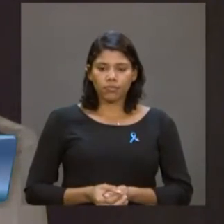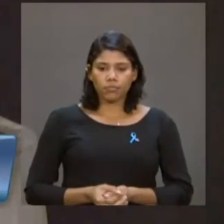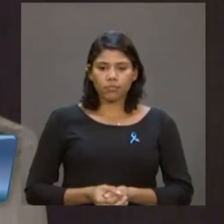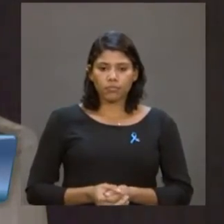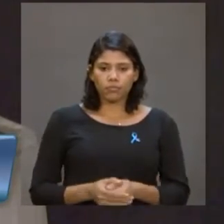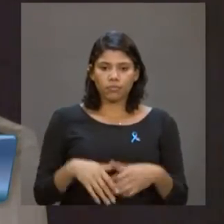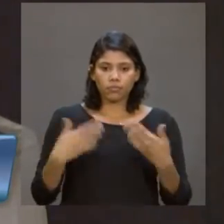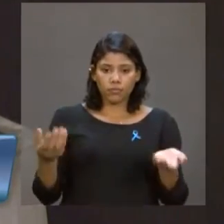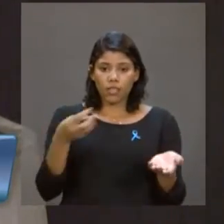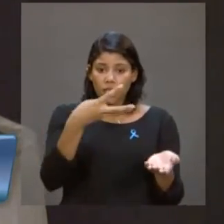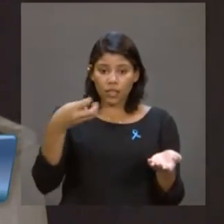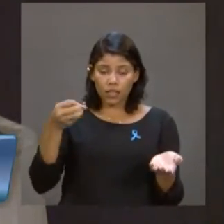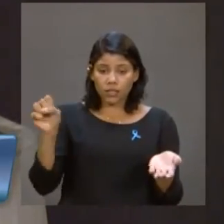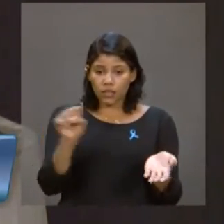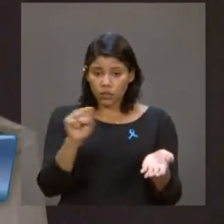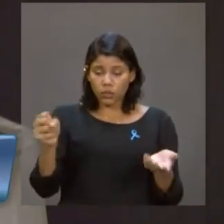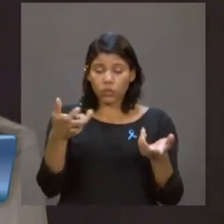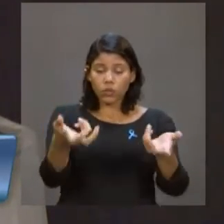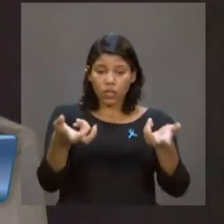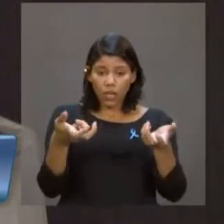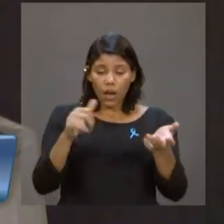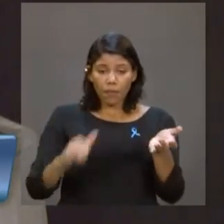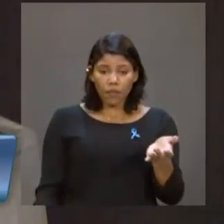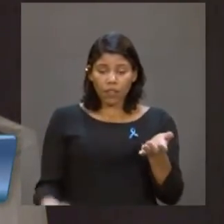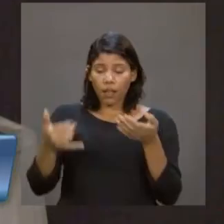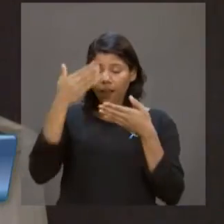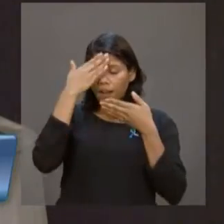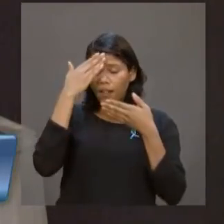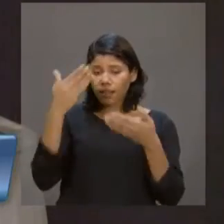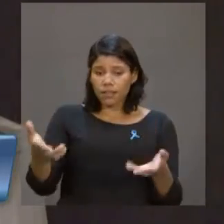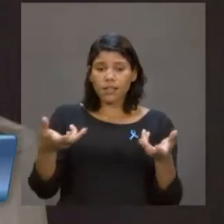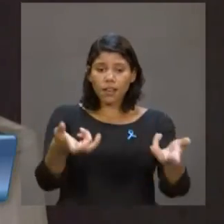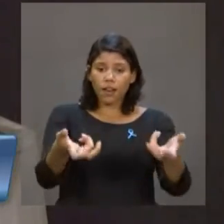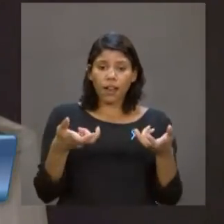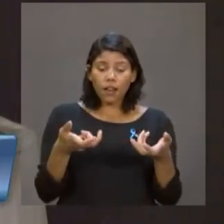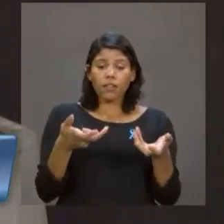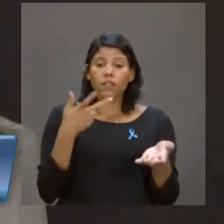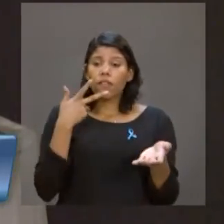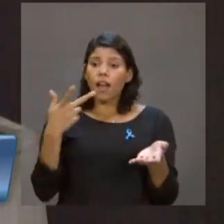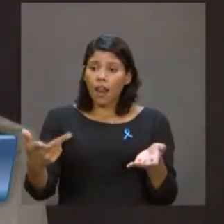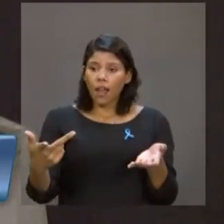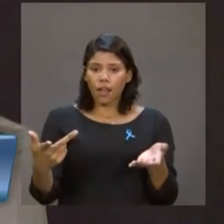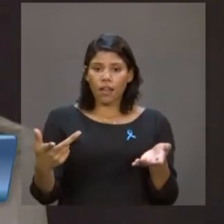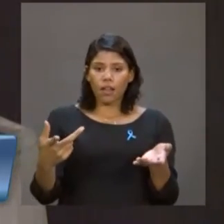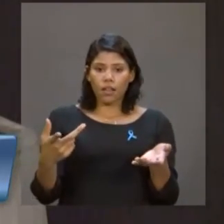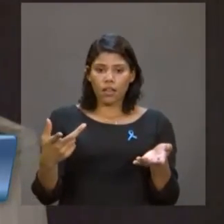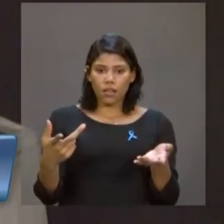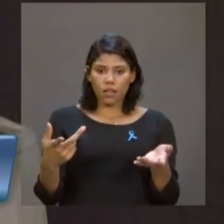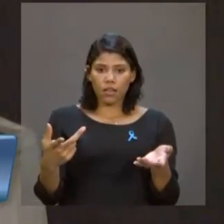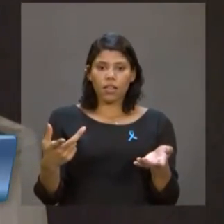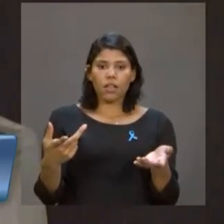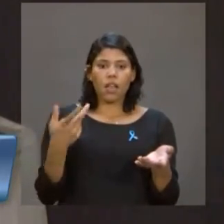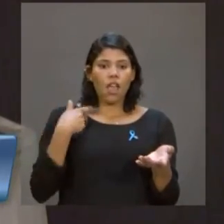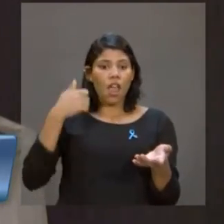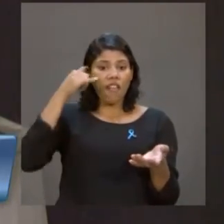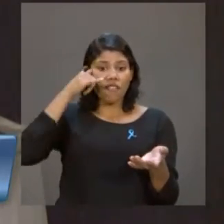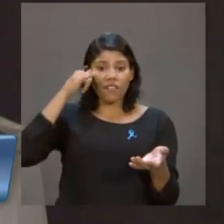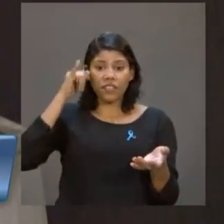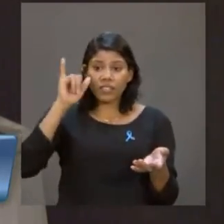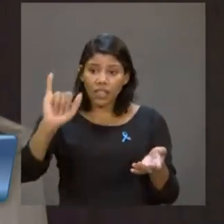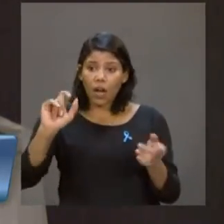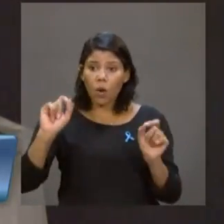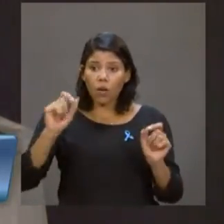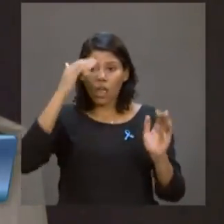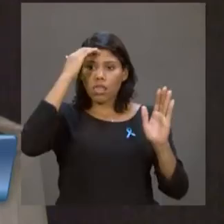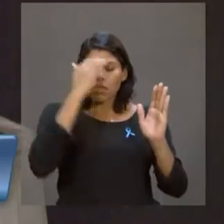Em 30 segundos, portanto, agradeço, presidente, e quero me despedir dizendo: não se afastar das garantias